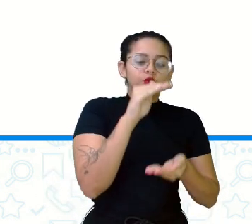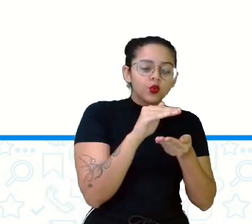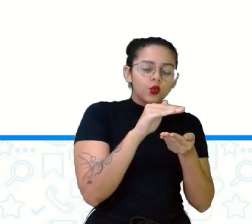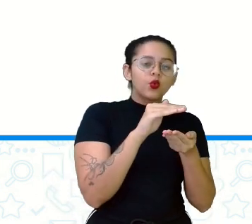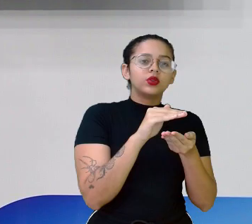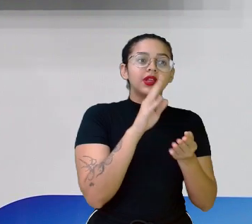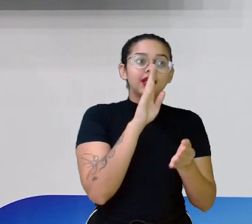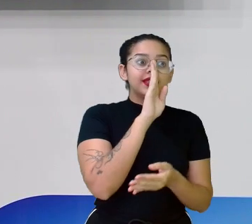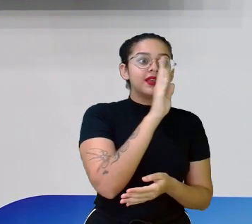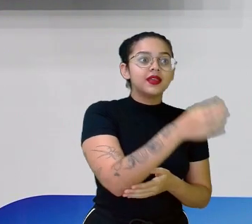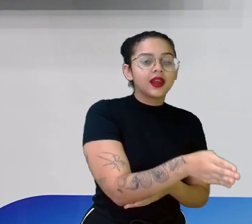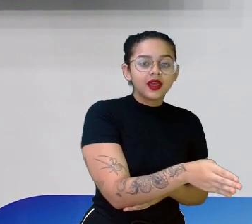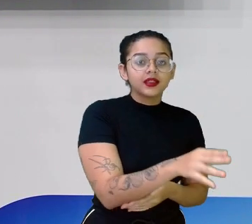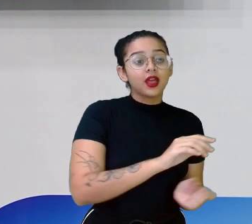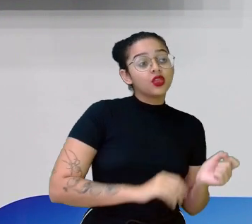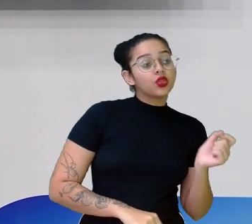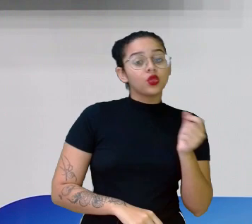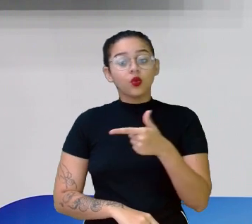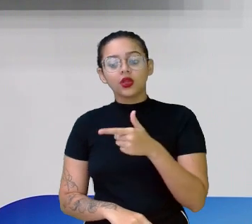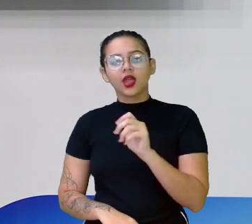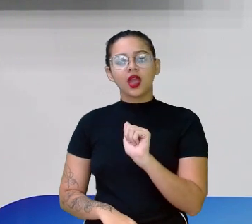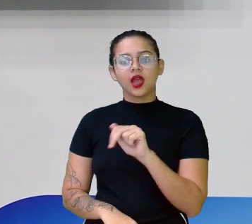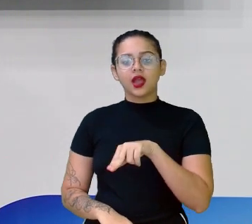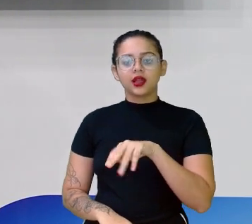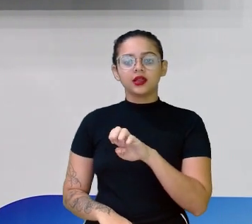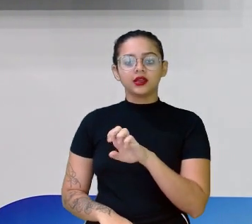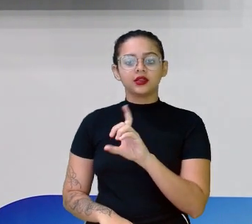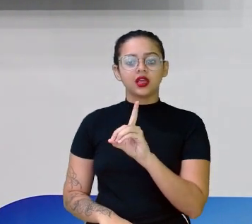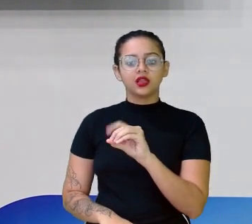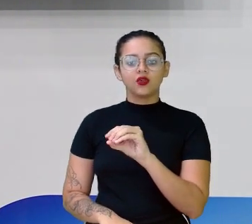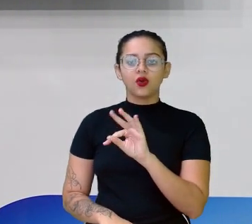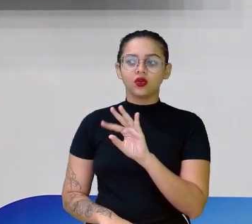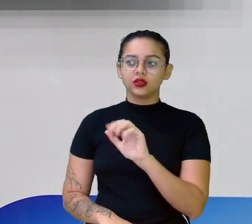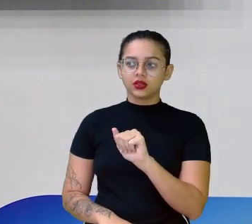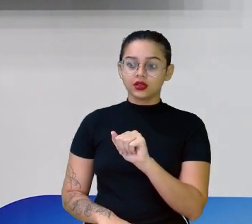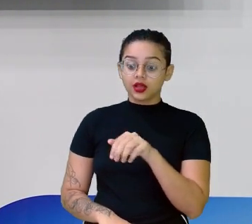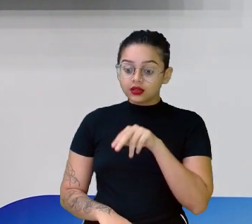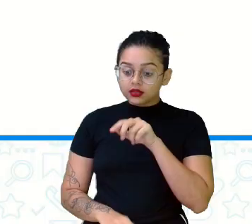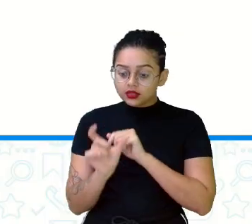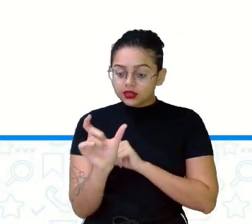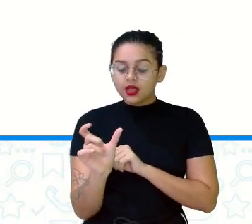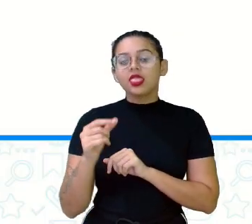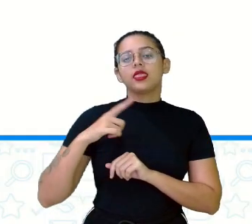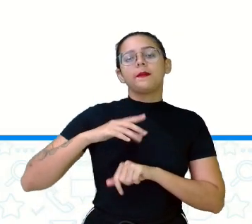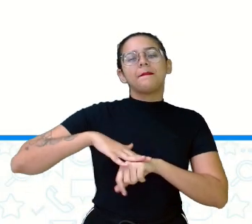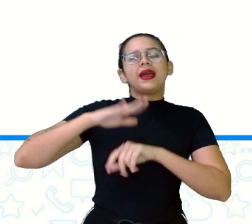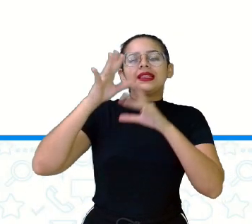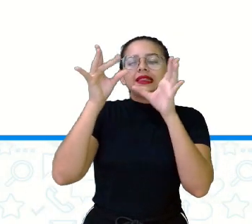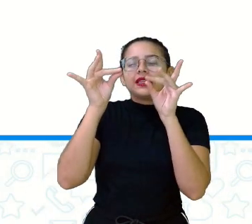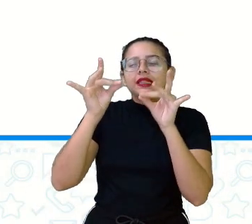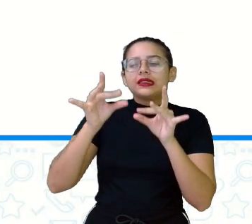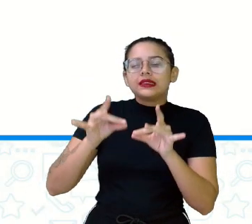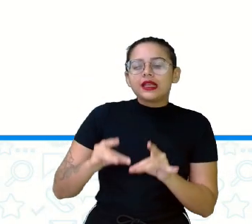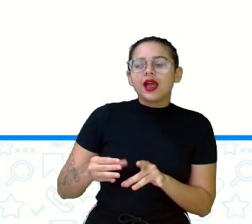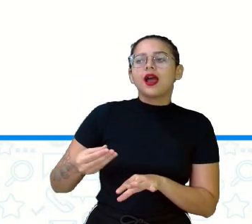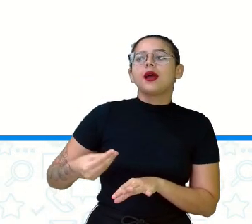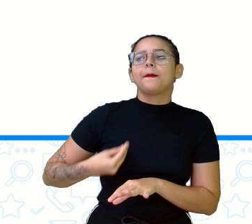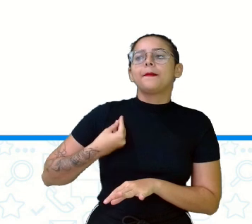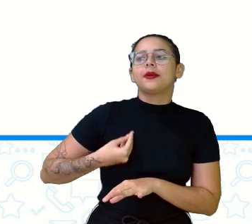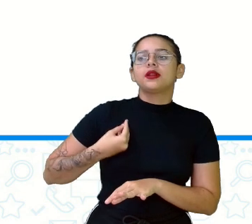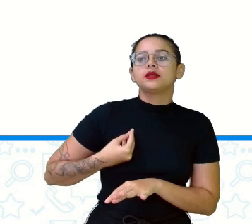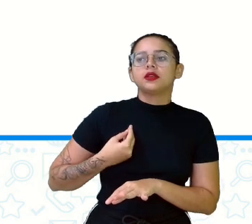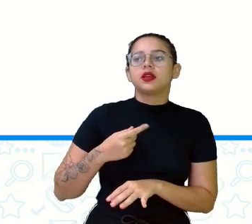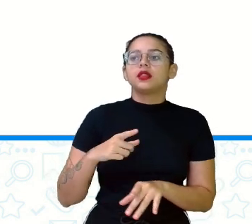curta e direta do que a anedota. A anedota tem mais detalhes, tá? E a presença, às vezes, de